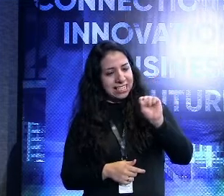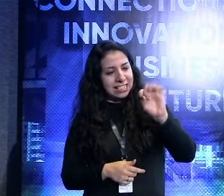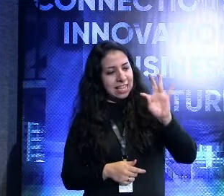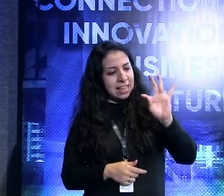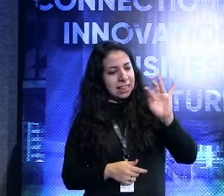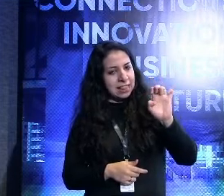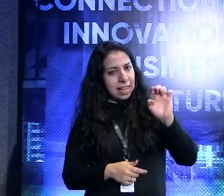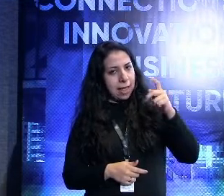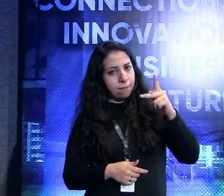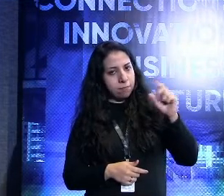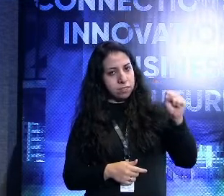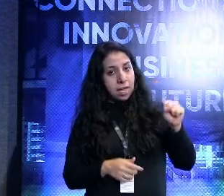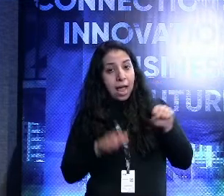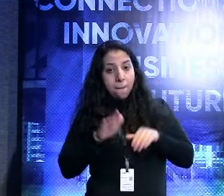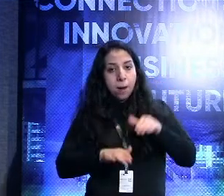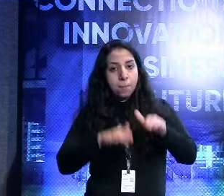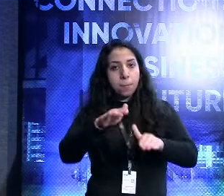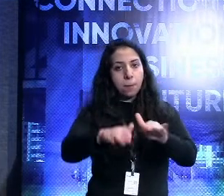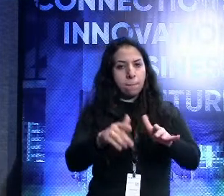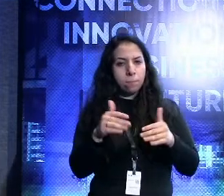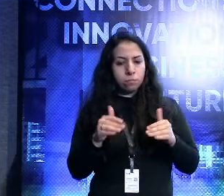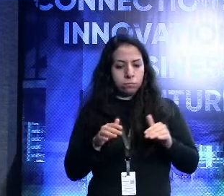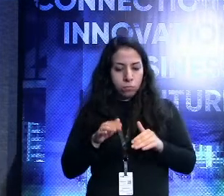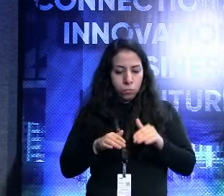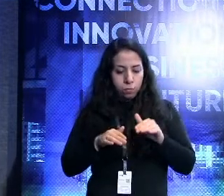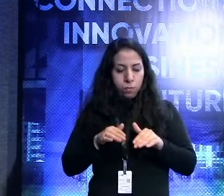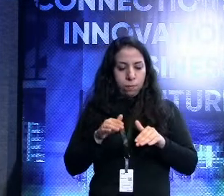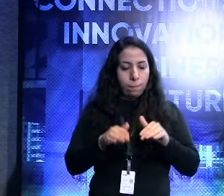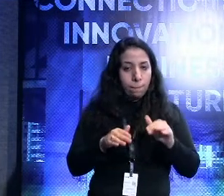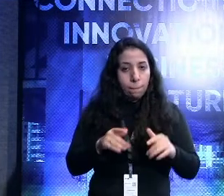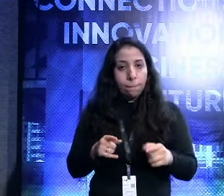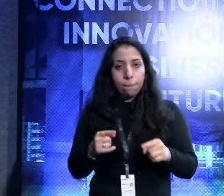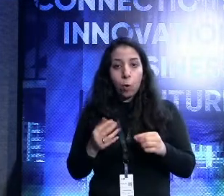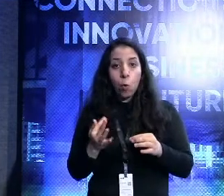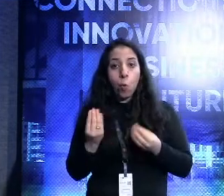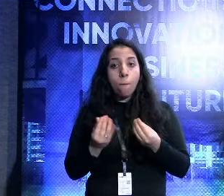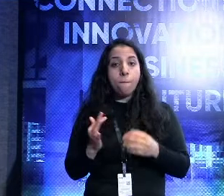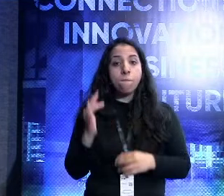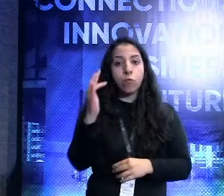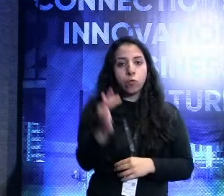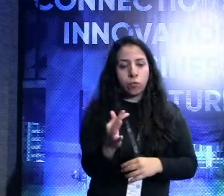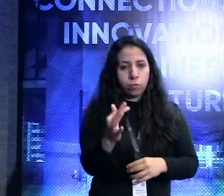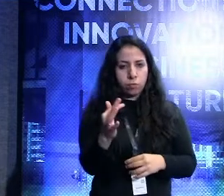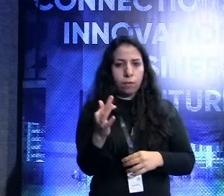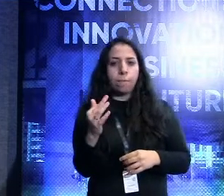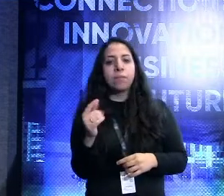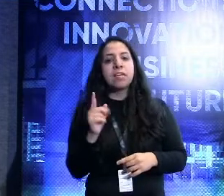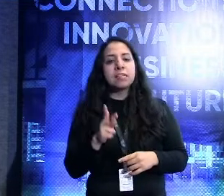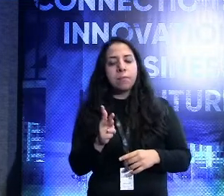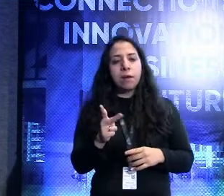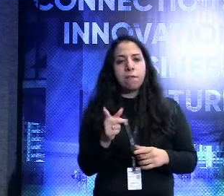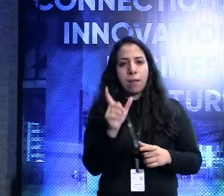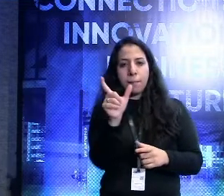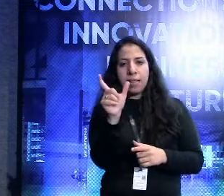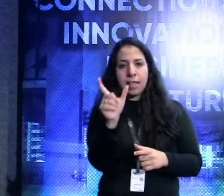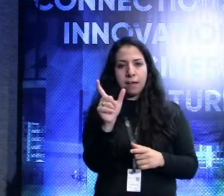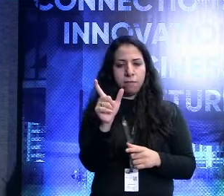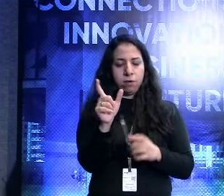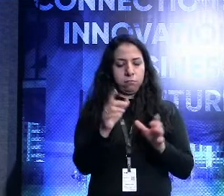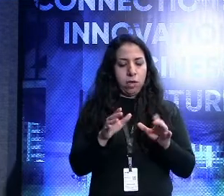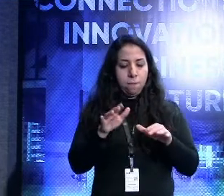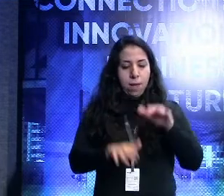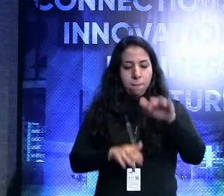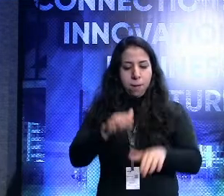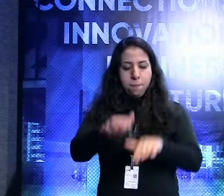quer estar no futuro. The Bold Steps, a gente também se baseia no 5 Bold Steps, onde a gente pega 5 passos que